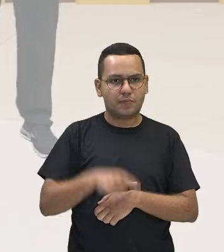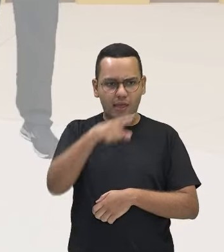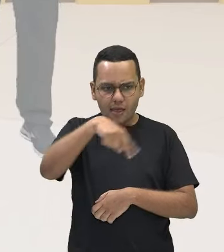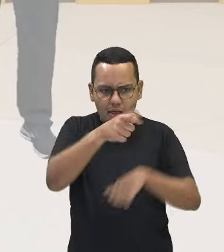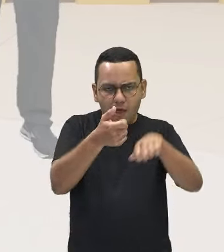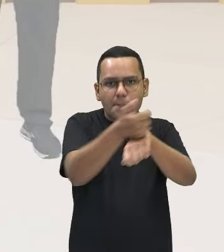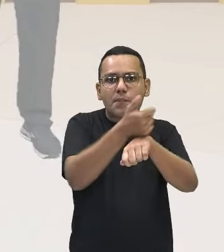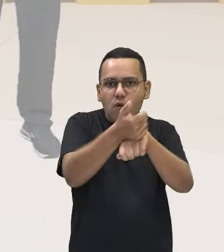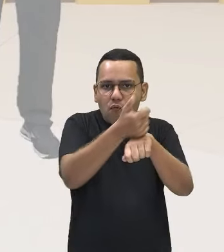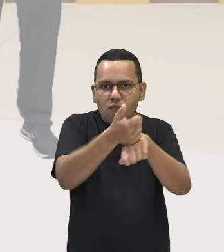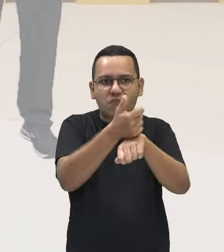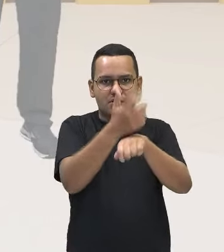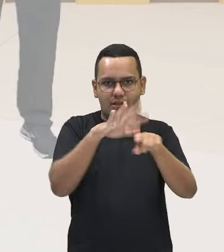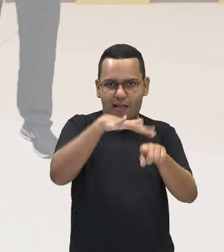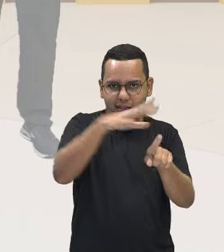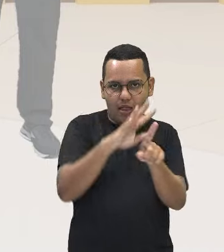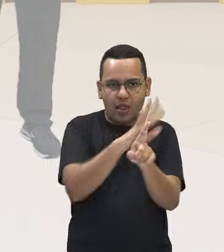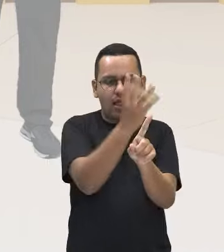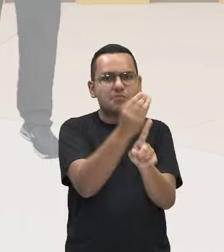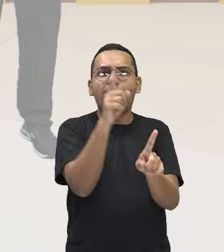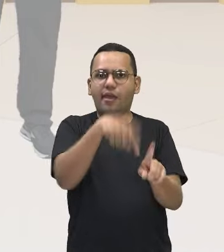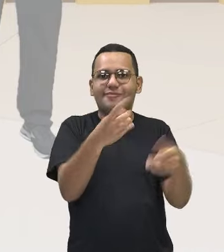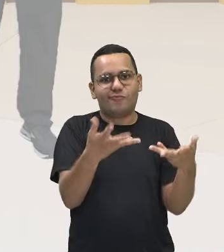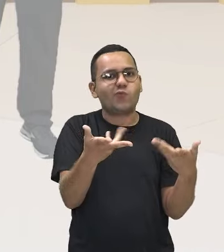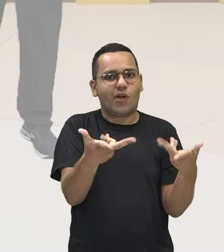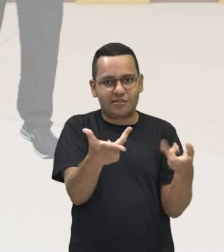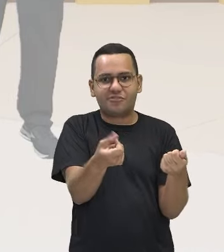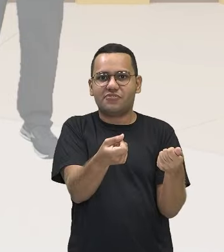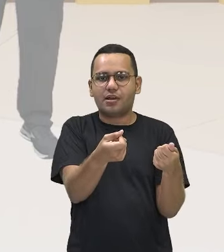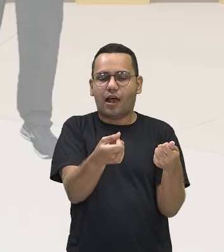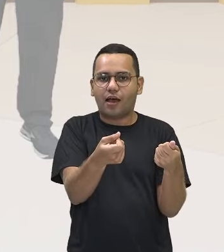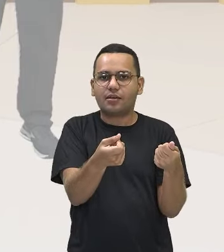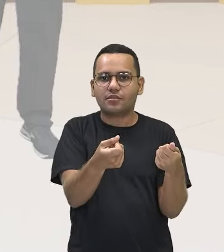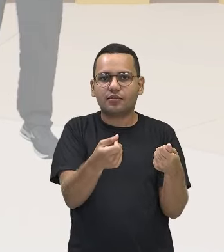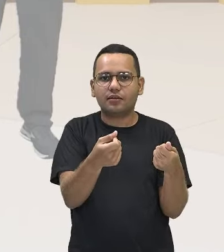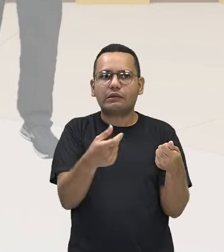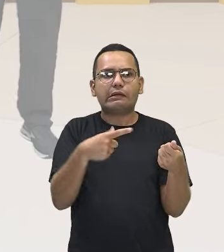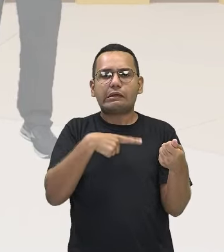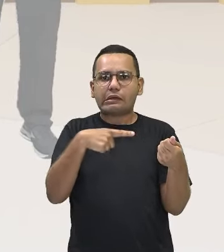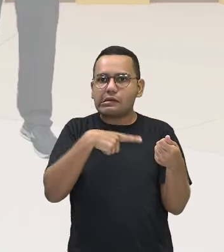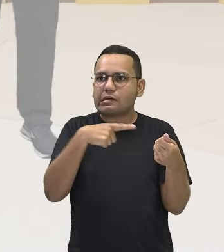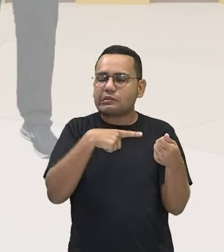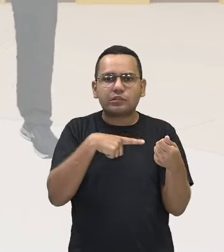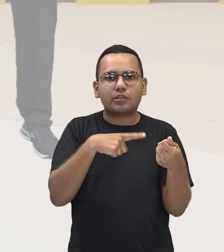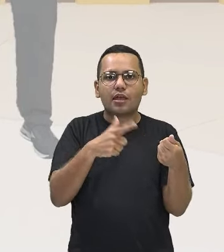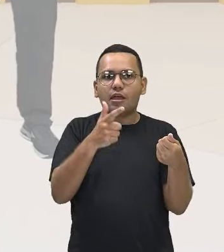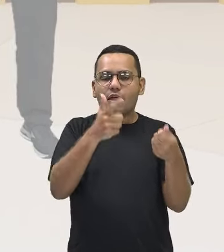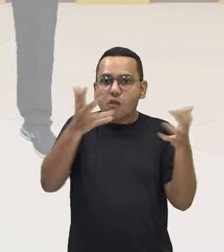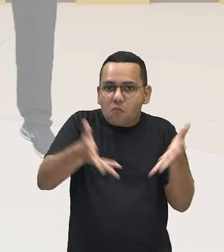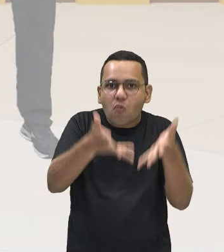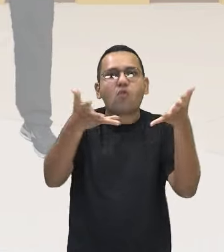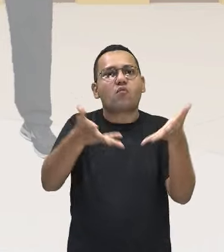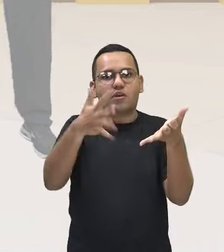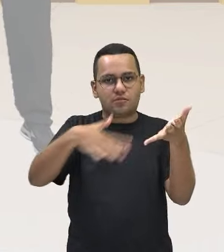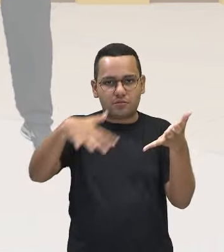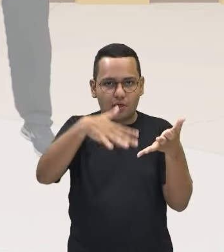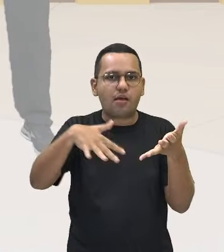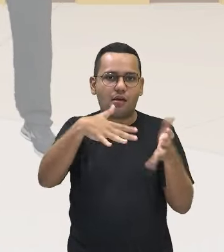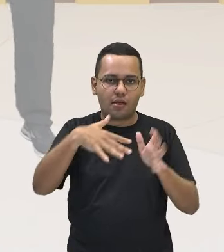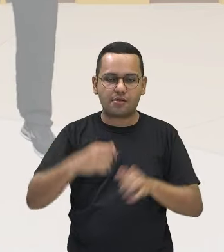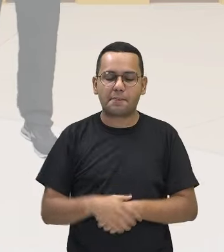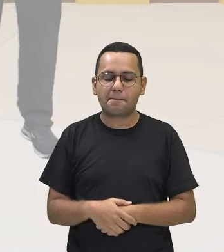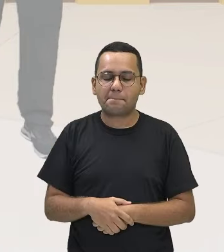tão qualificada que ela é. Então, está ganhando aí espaço, né? A questão desse empreendedorismo